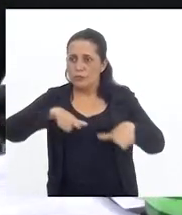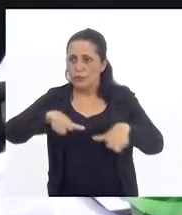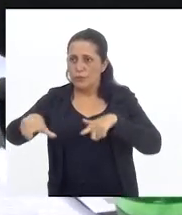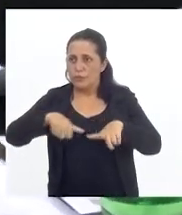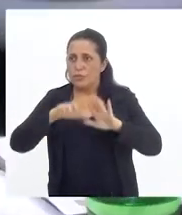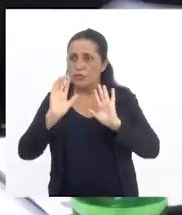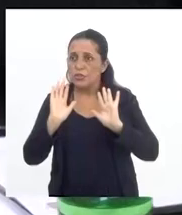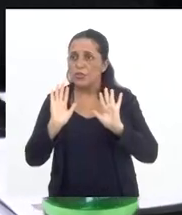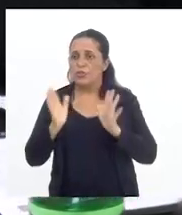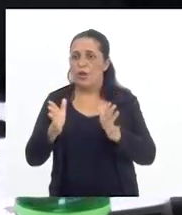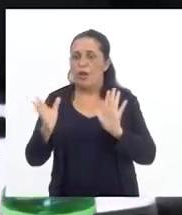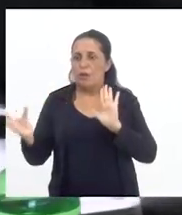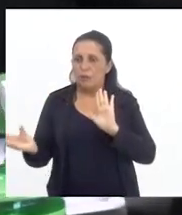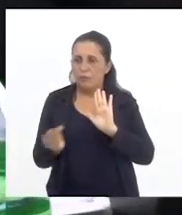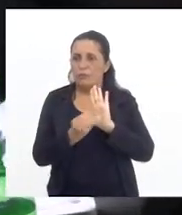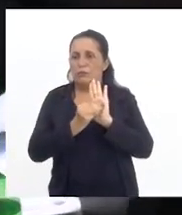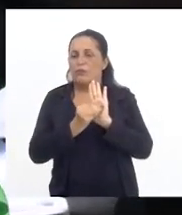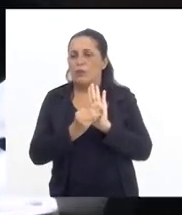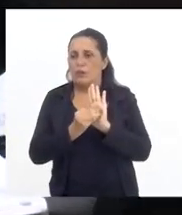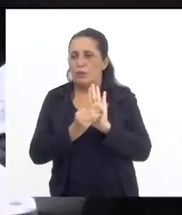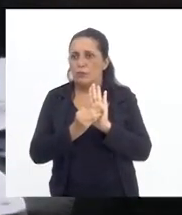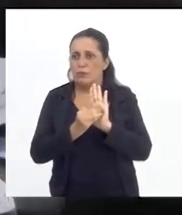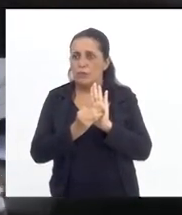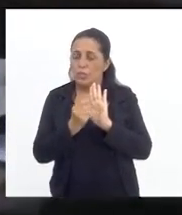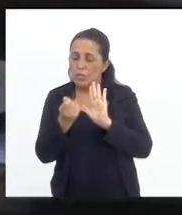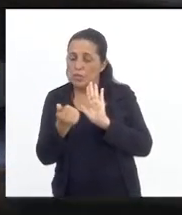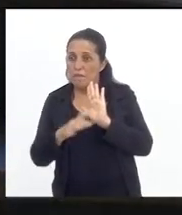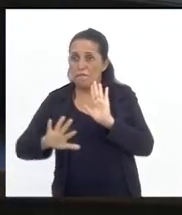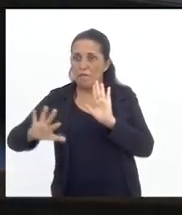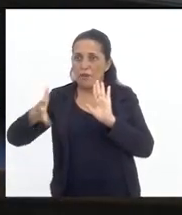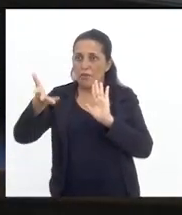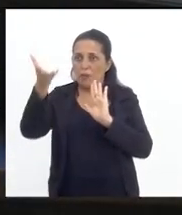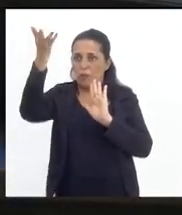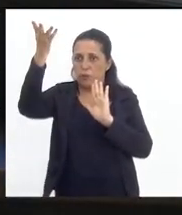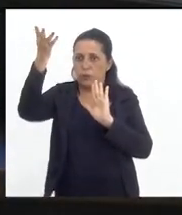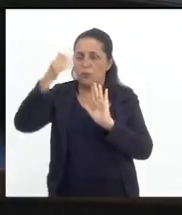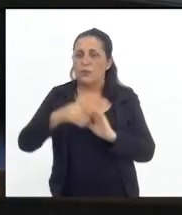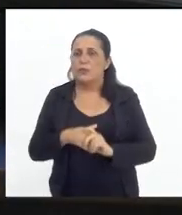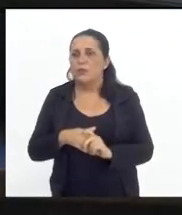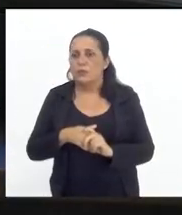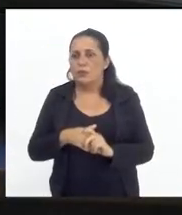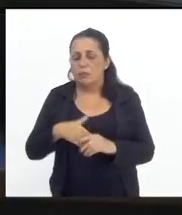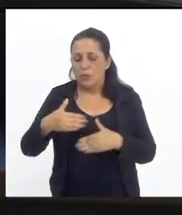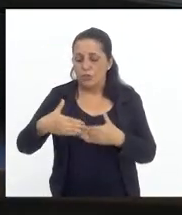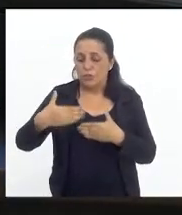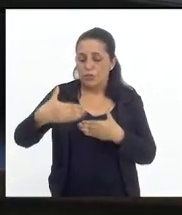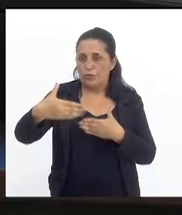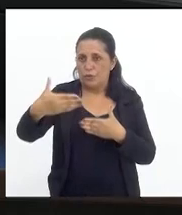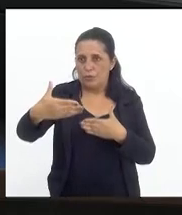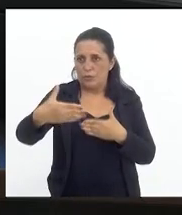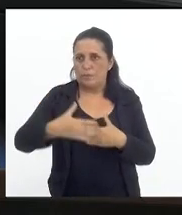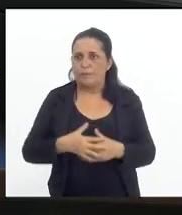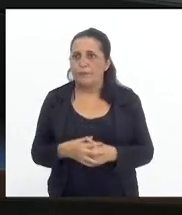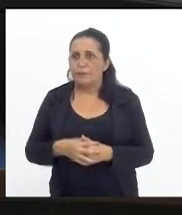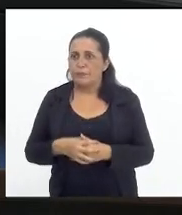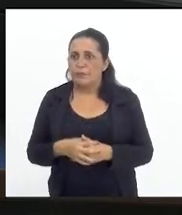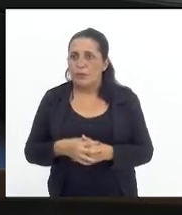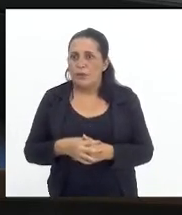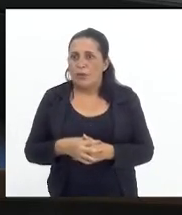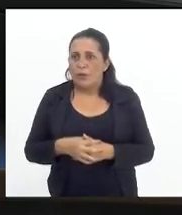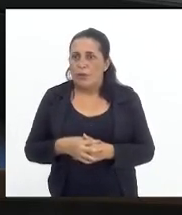a a inflação daqui para diante ou seja